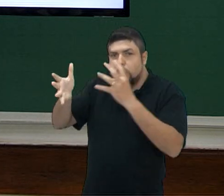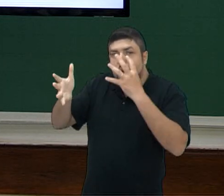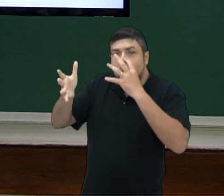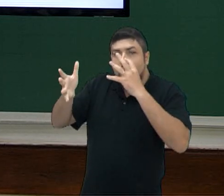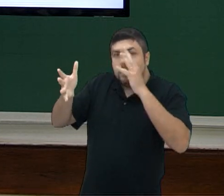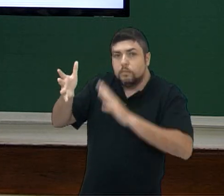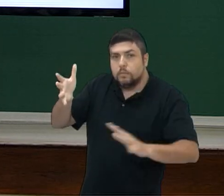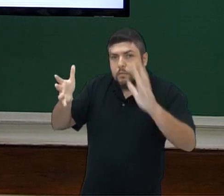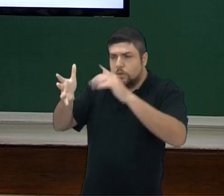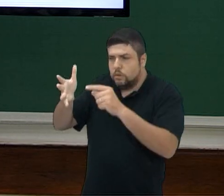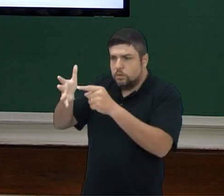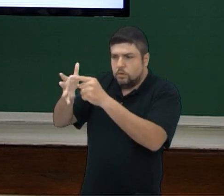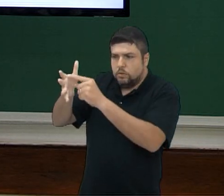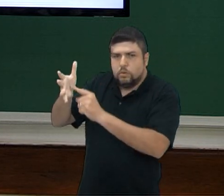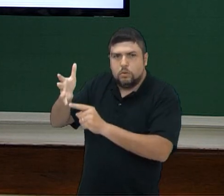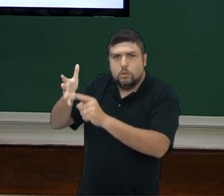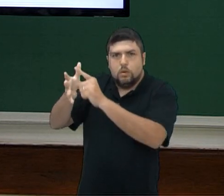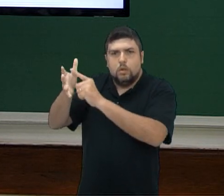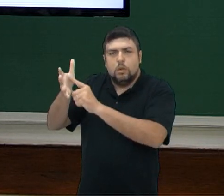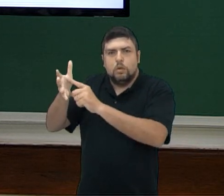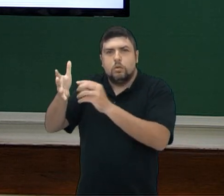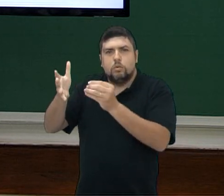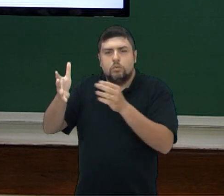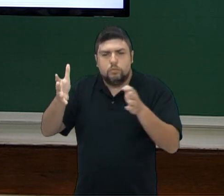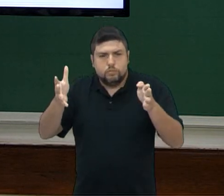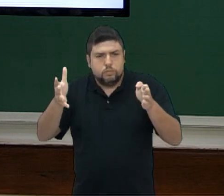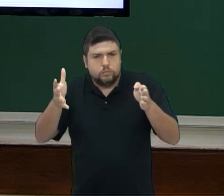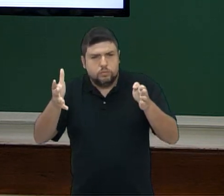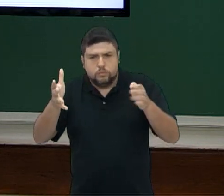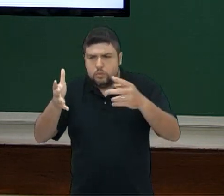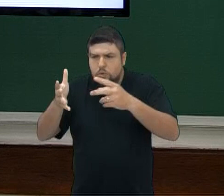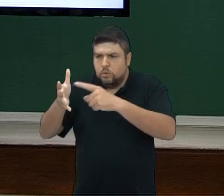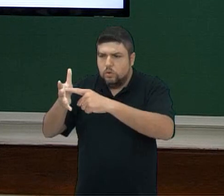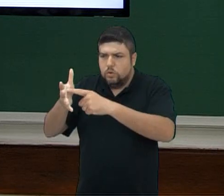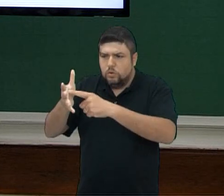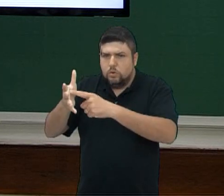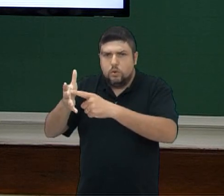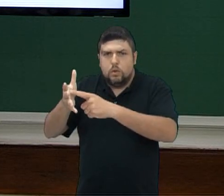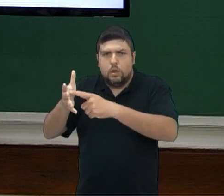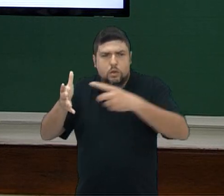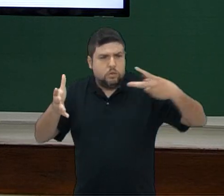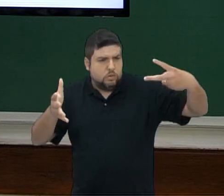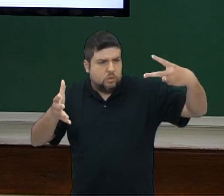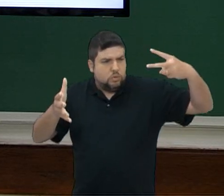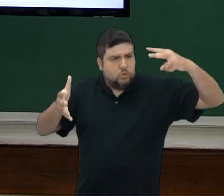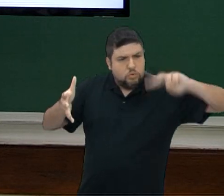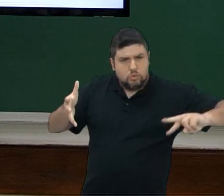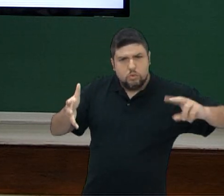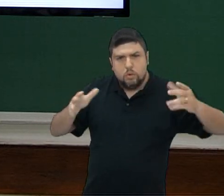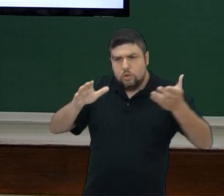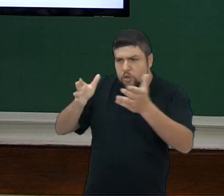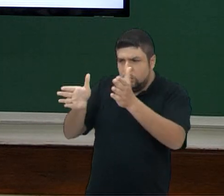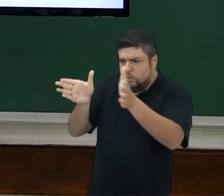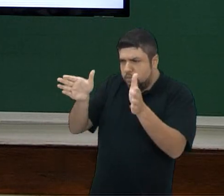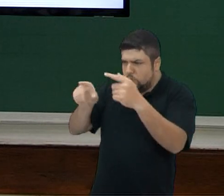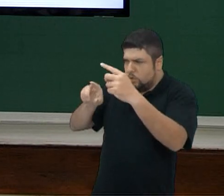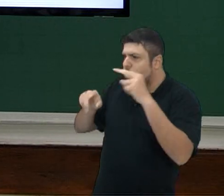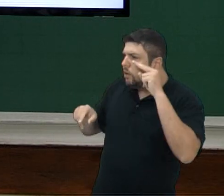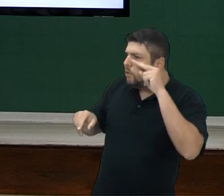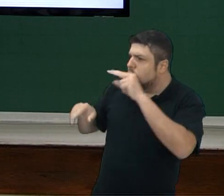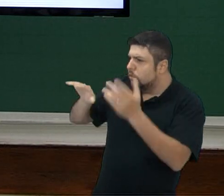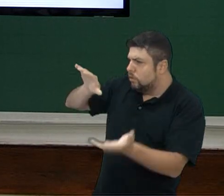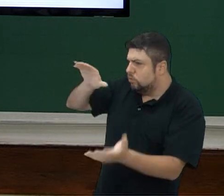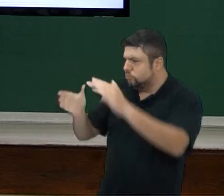câmara escura, apresentava a imagem de ponta cabeça com uma certa nitidez. Então, isso foi